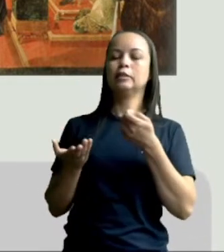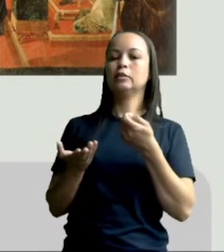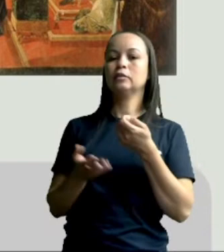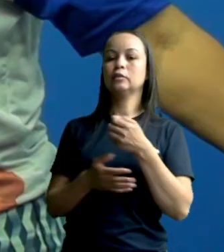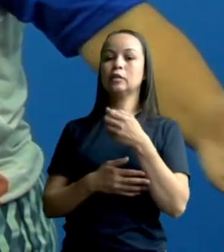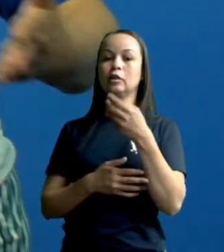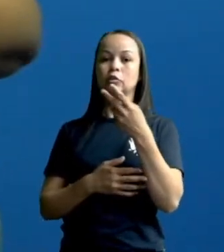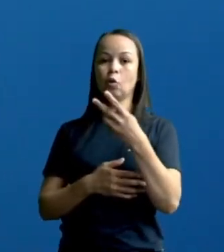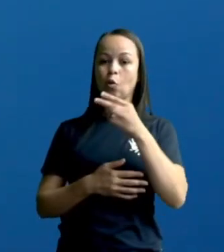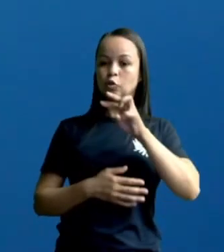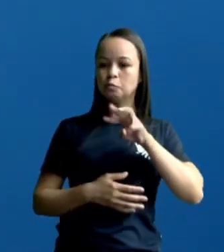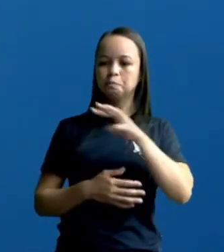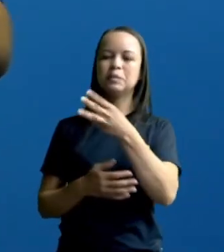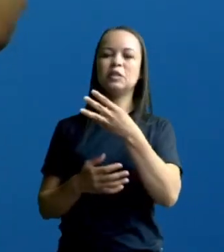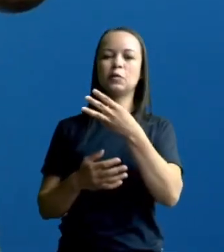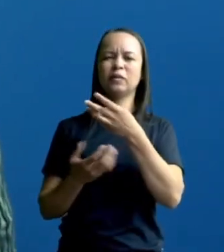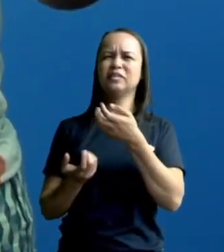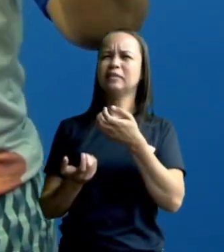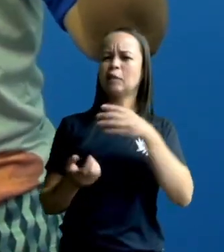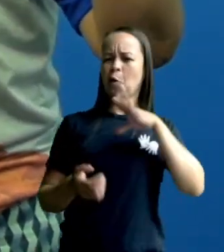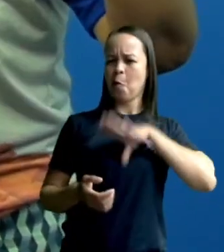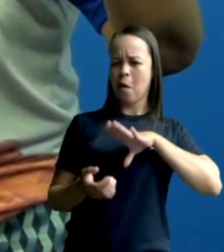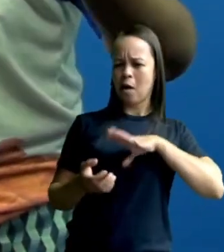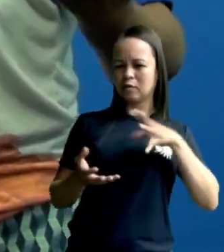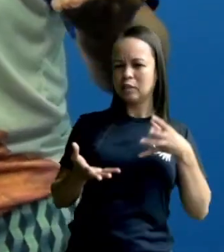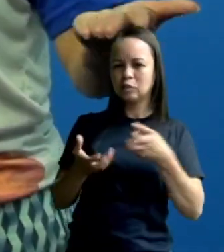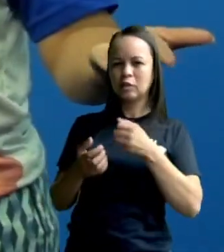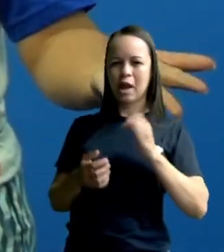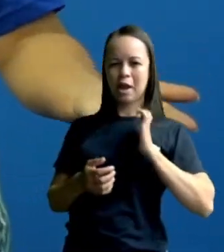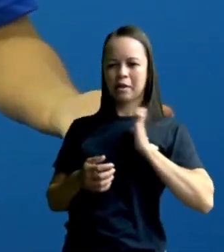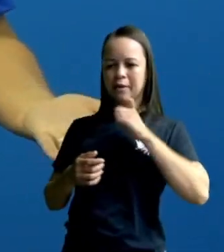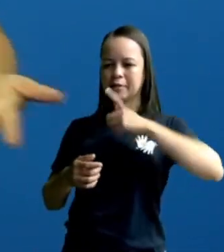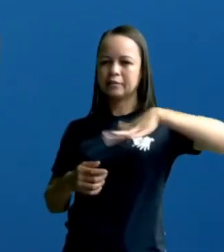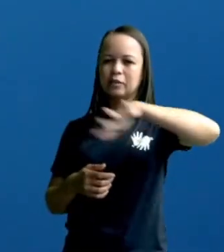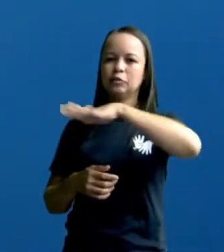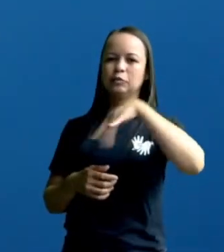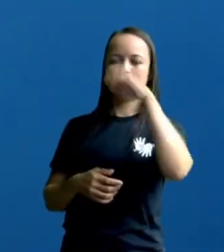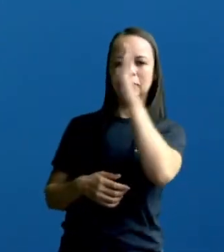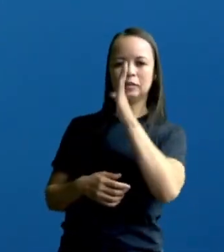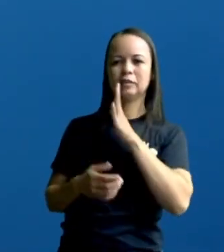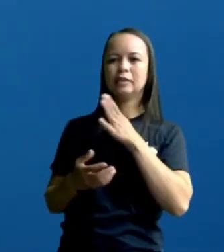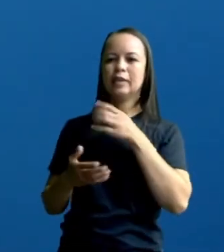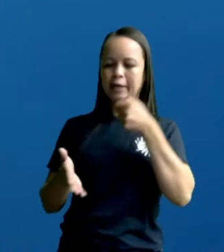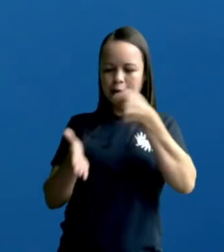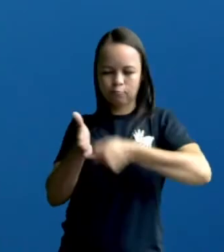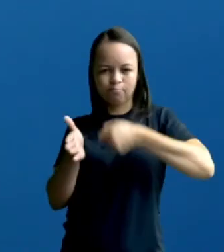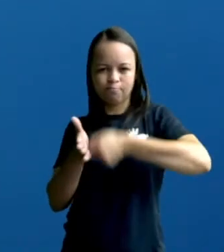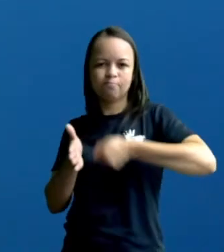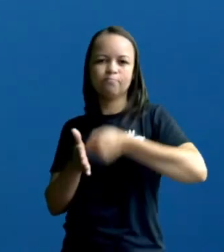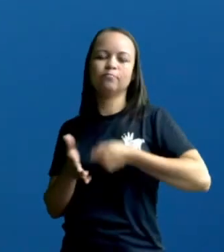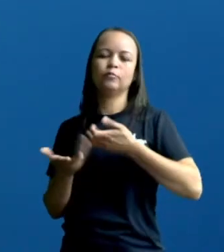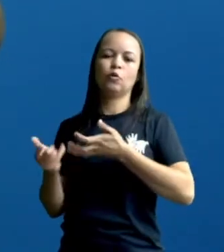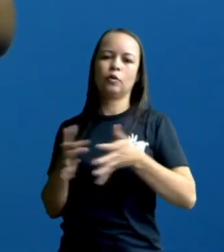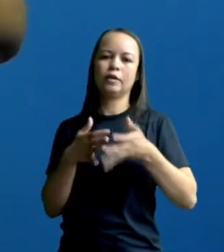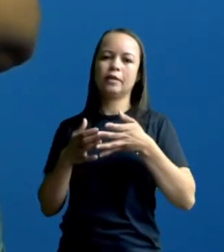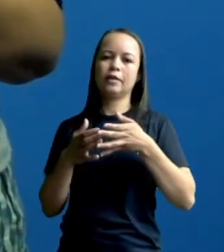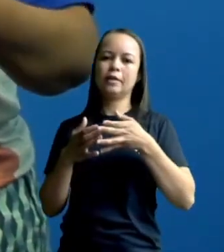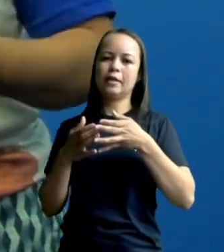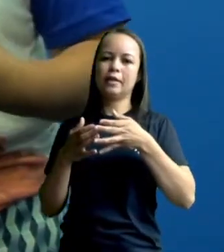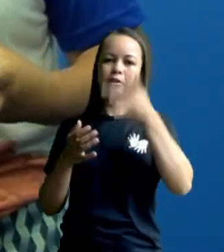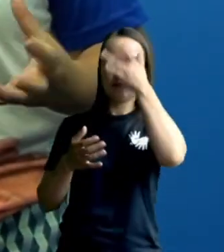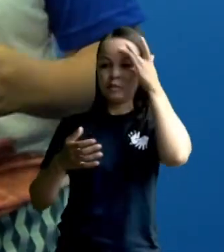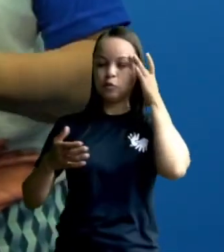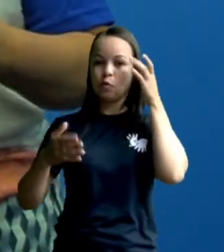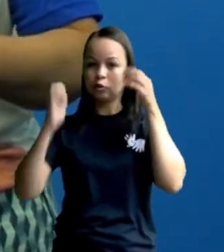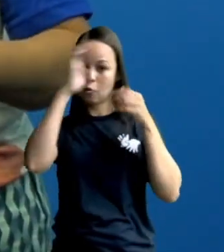só, ele leva toda a nossa riqueza e ainda cobrou como indenização, né, que pagasse, já que a gente não